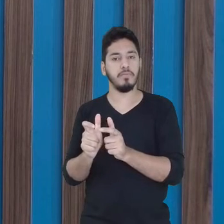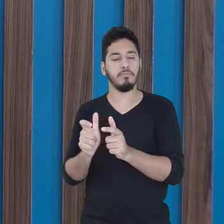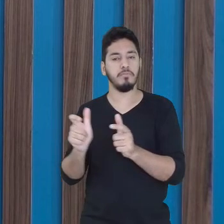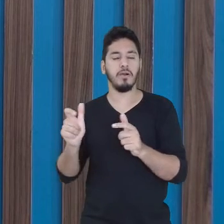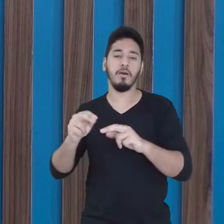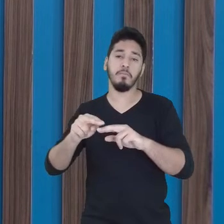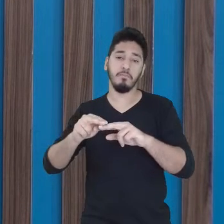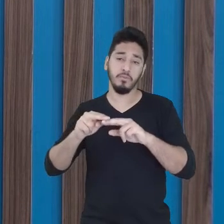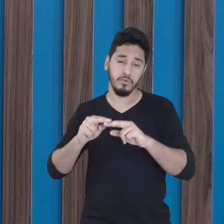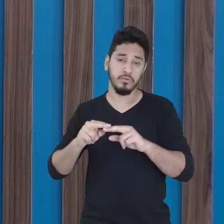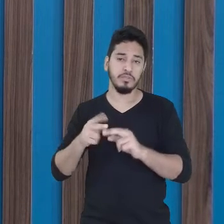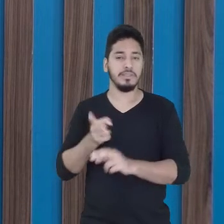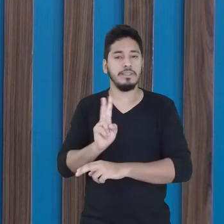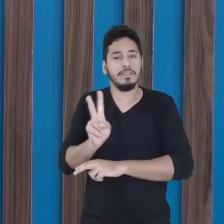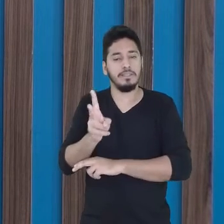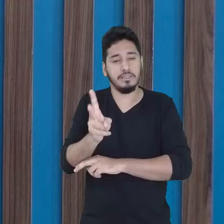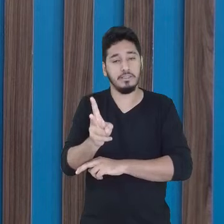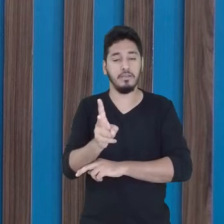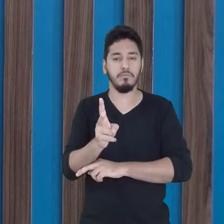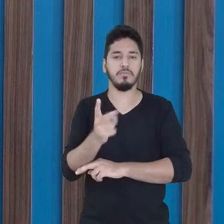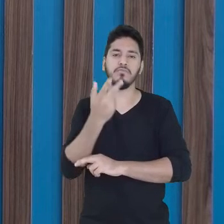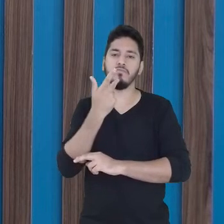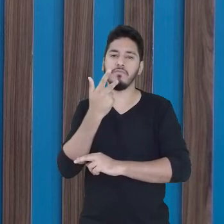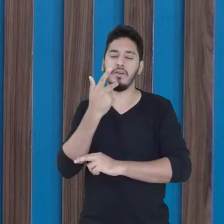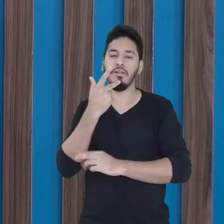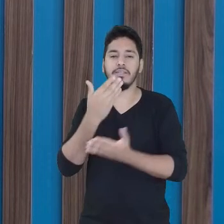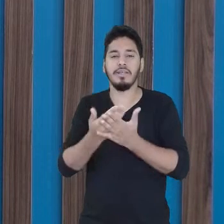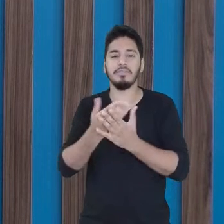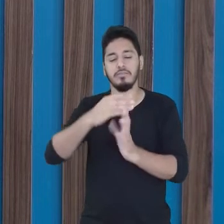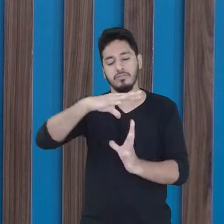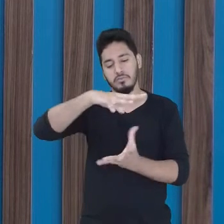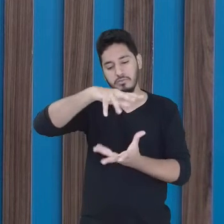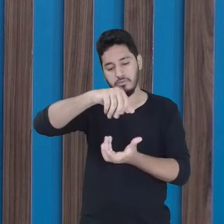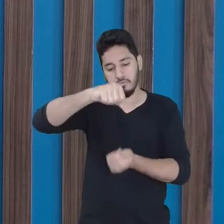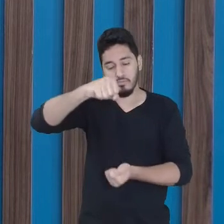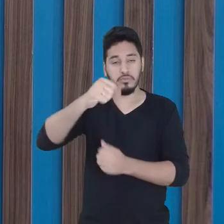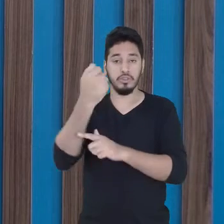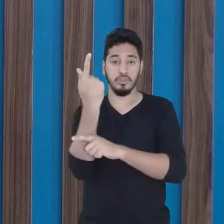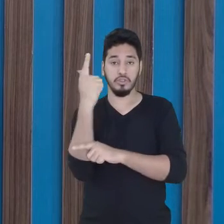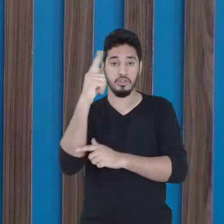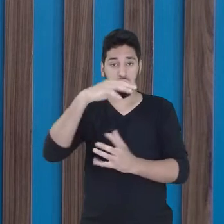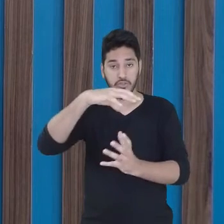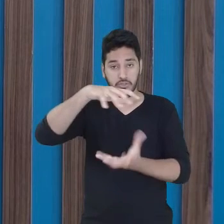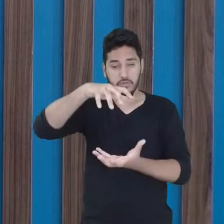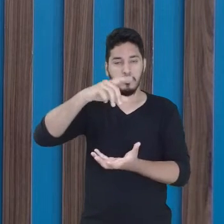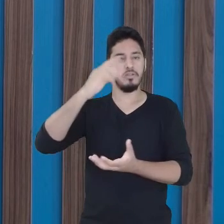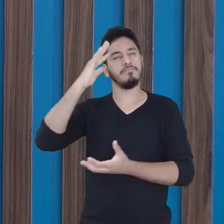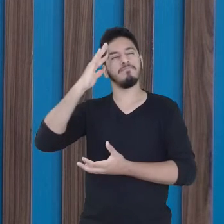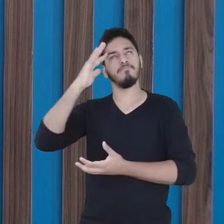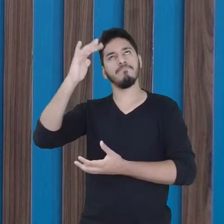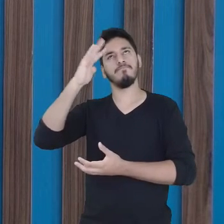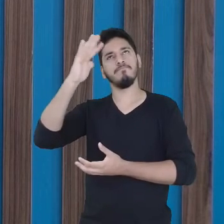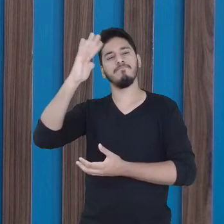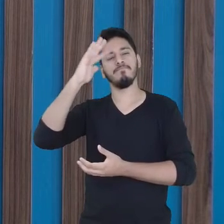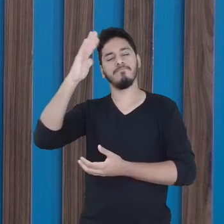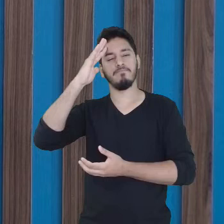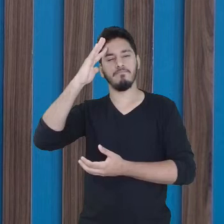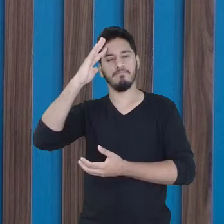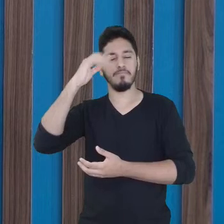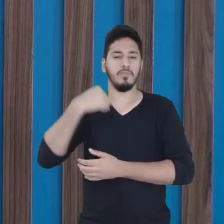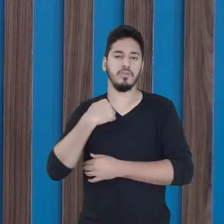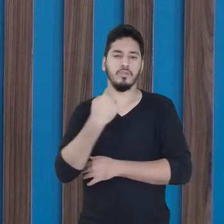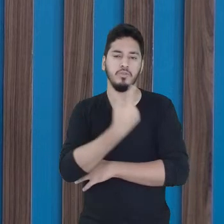isso que a gente sempre traz, né, nas aulas de sustentabilidade, geografia, essa reflexão, né, da